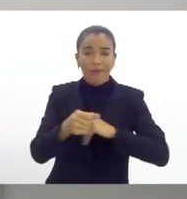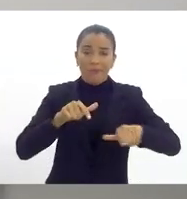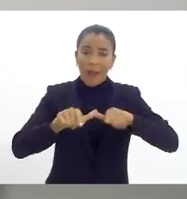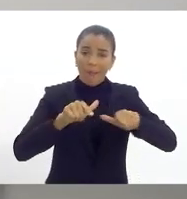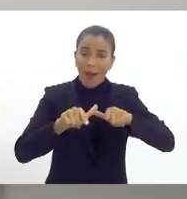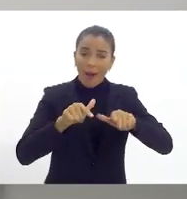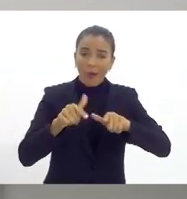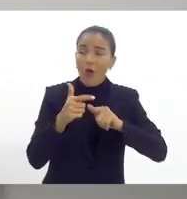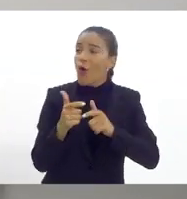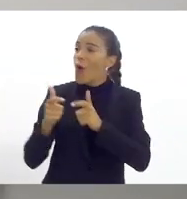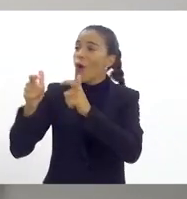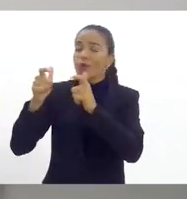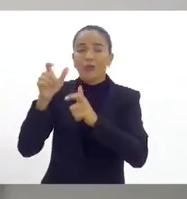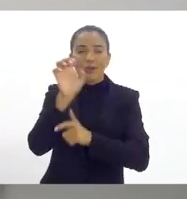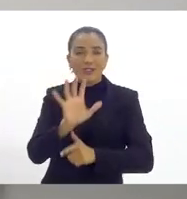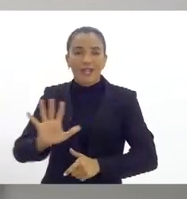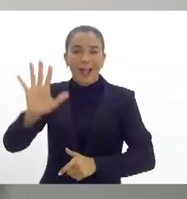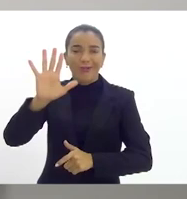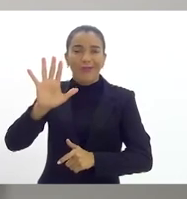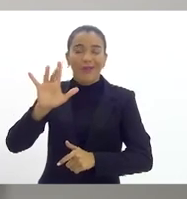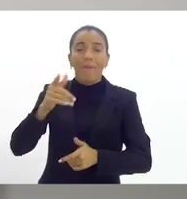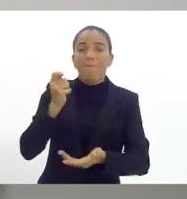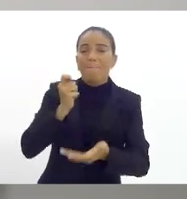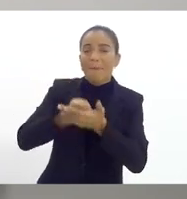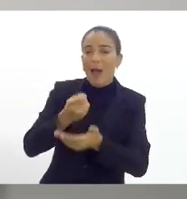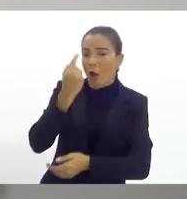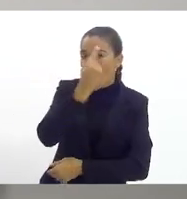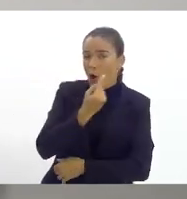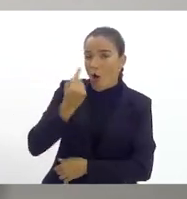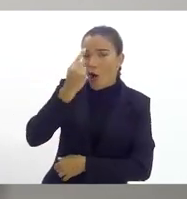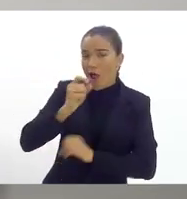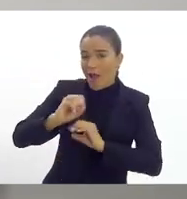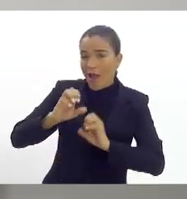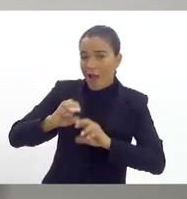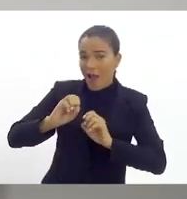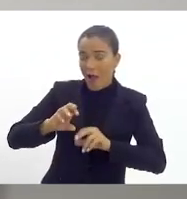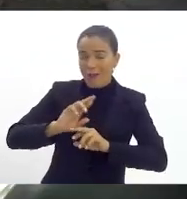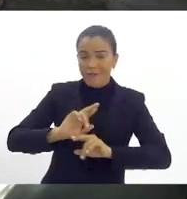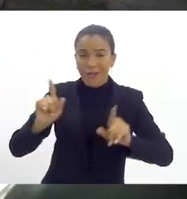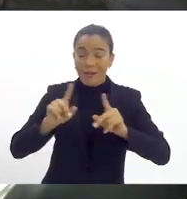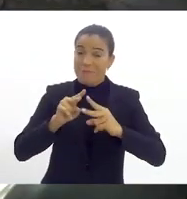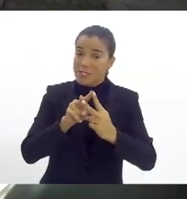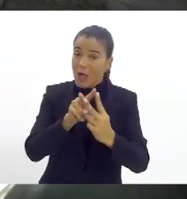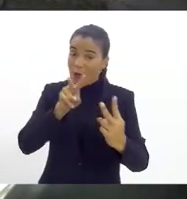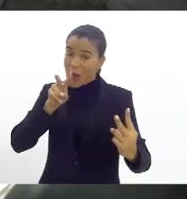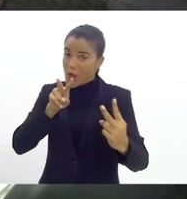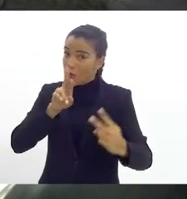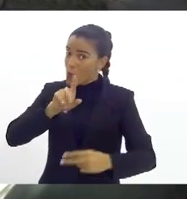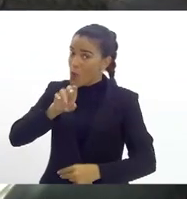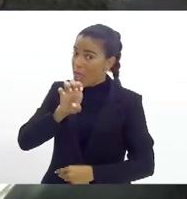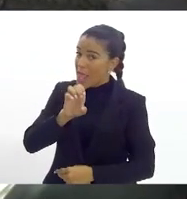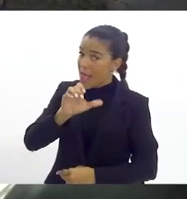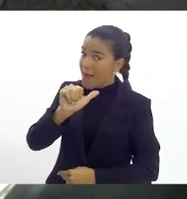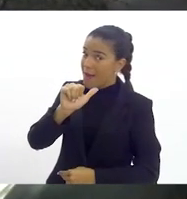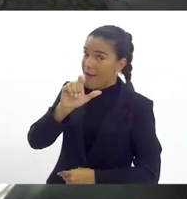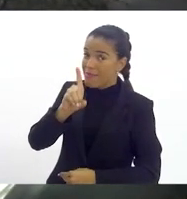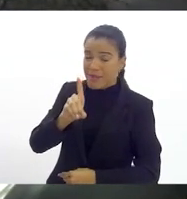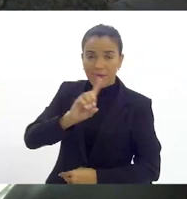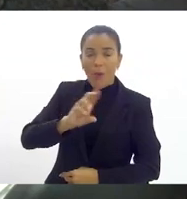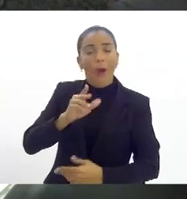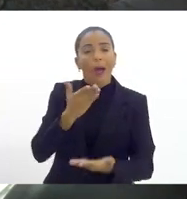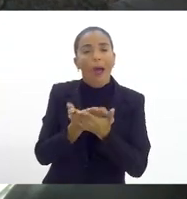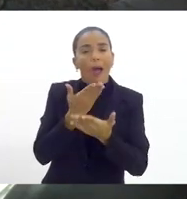não tem a mesma hora a aula daqui e aí através da aula online não é nem um EAD dá aula online